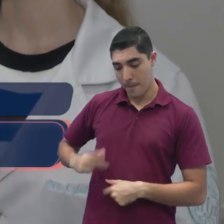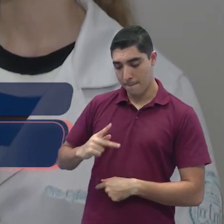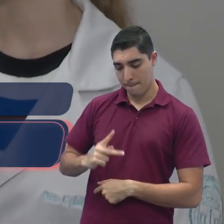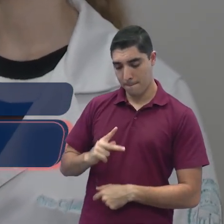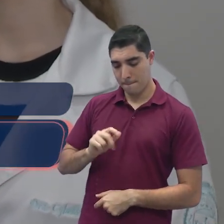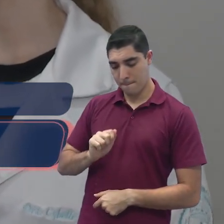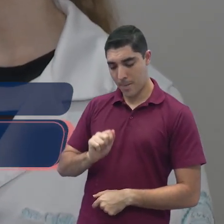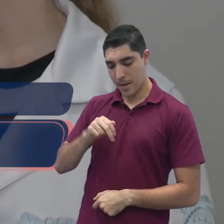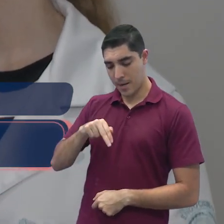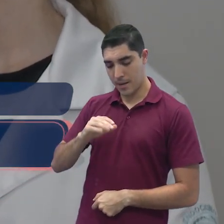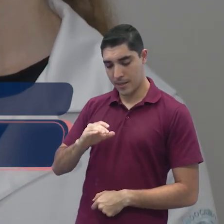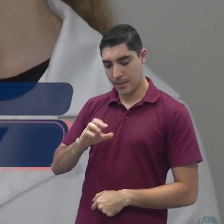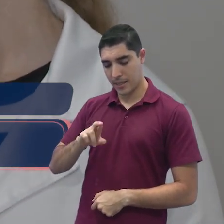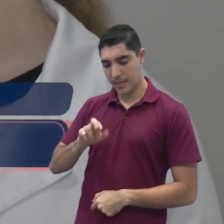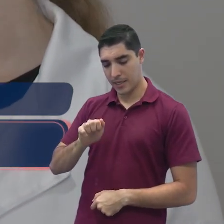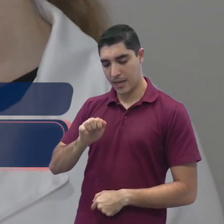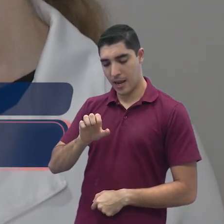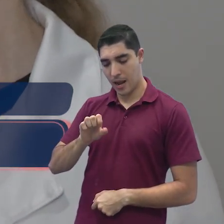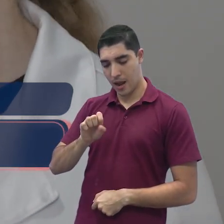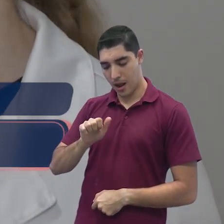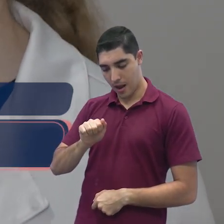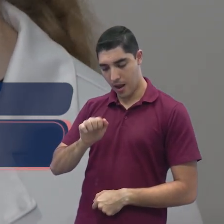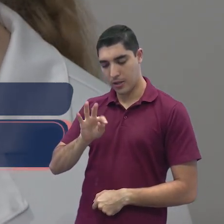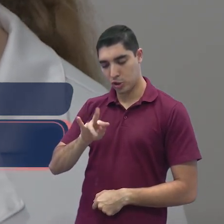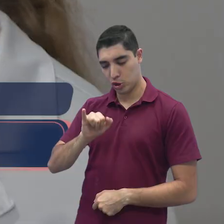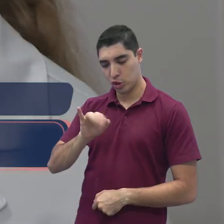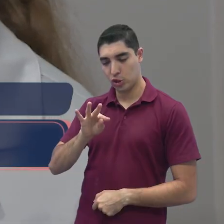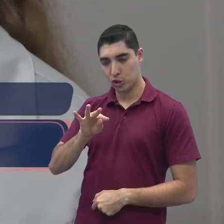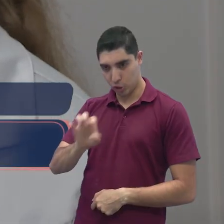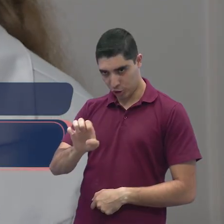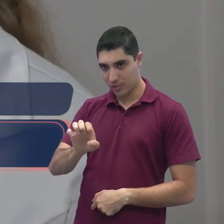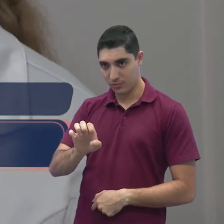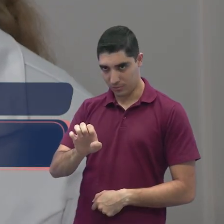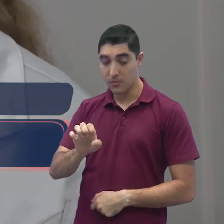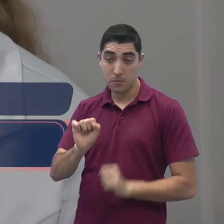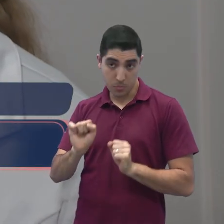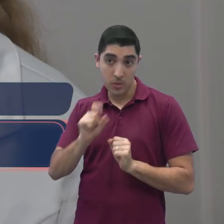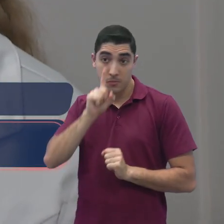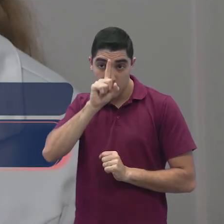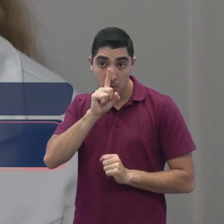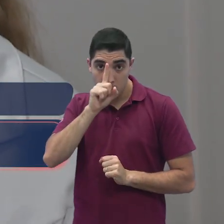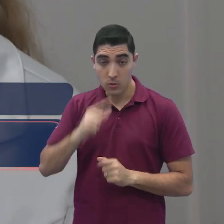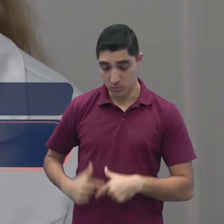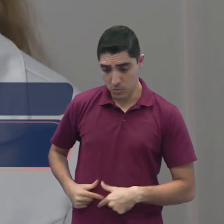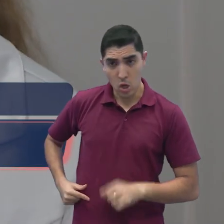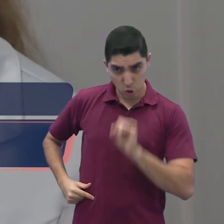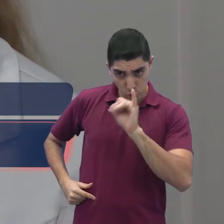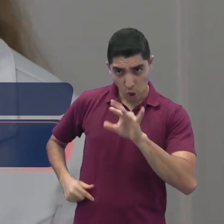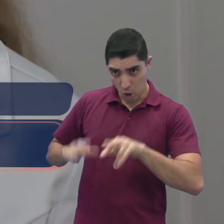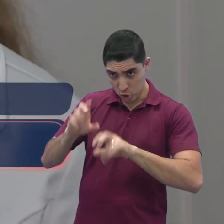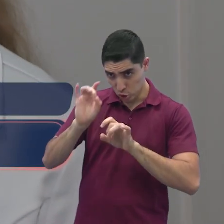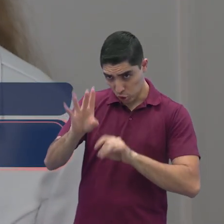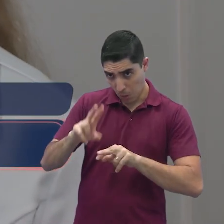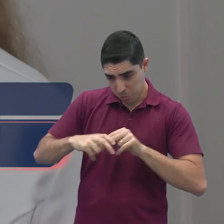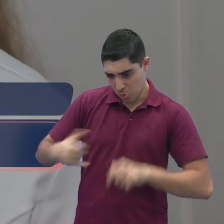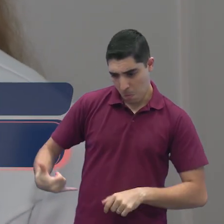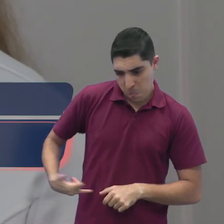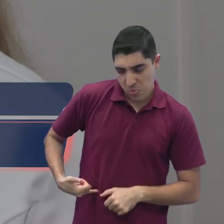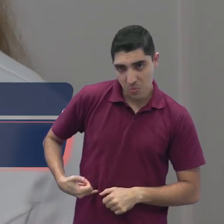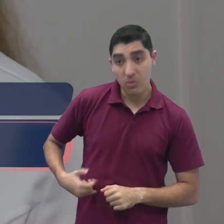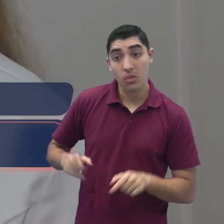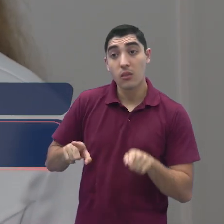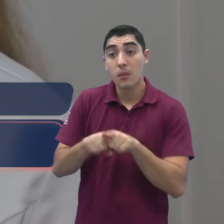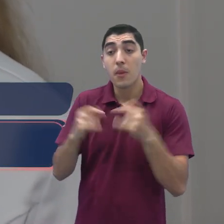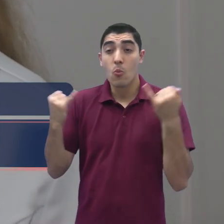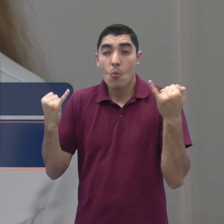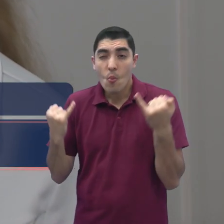existe um risco de pancreatite, mas ele é semelhante a qualquer pessoa que vai emagrecer. Então, não é um risco só da medicação, é um